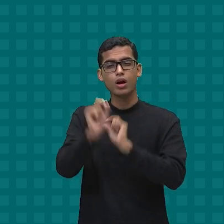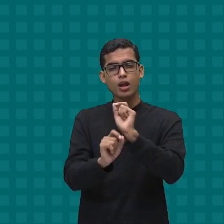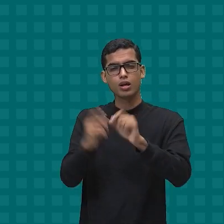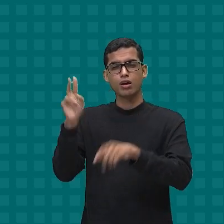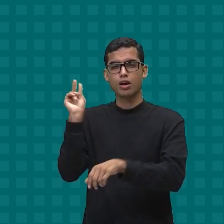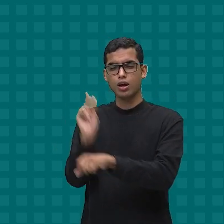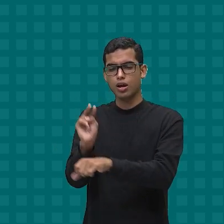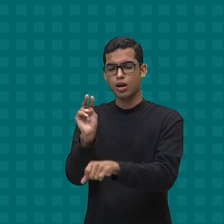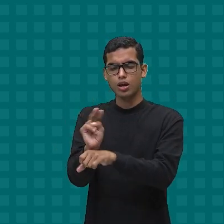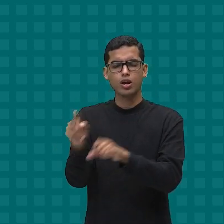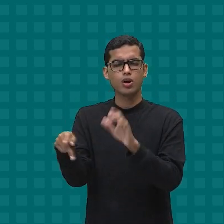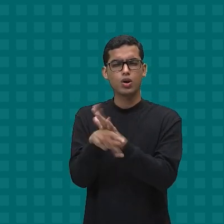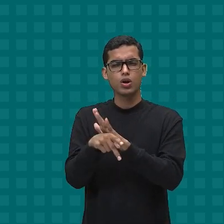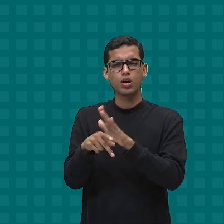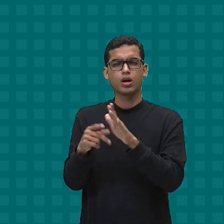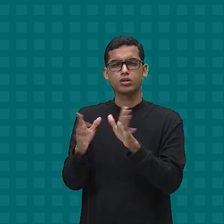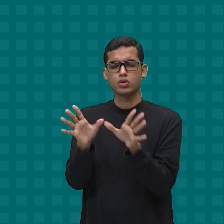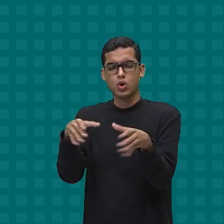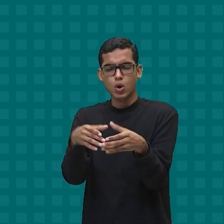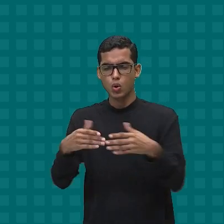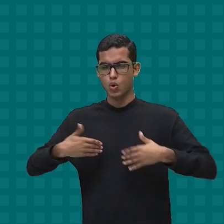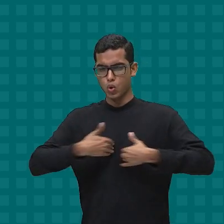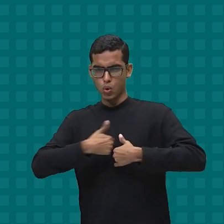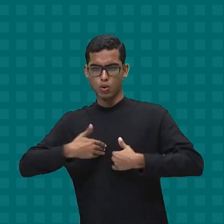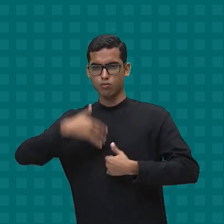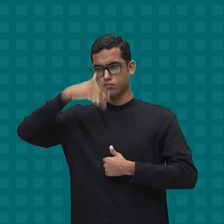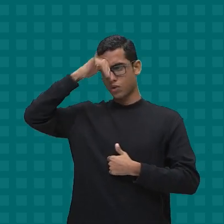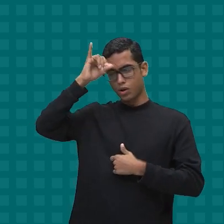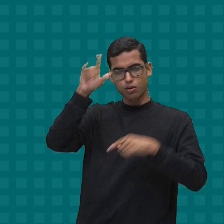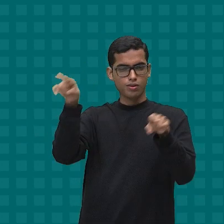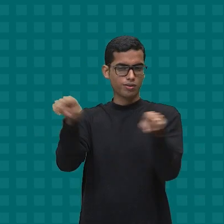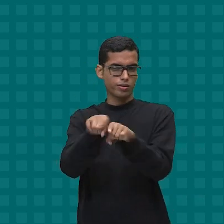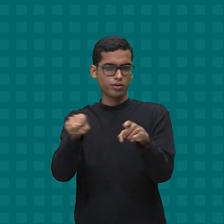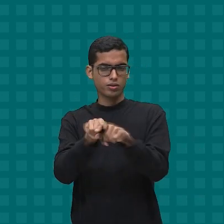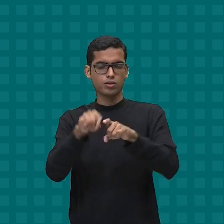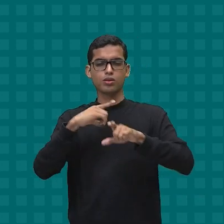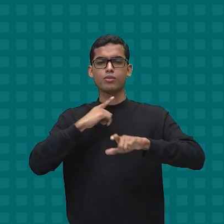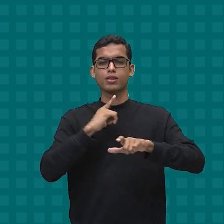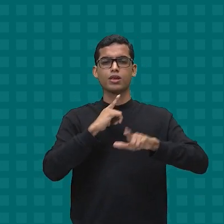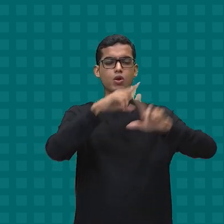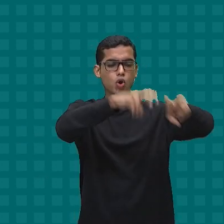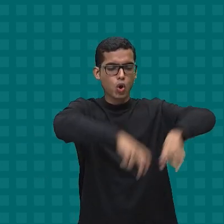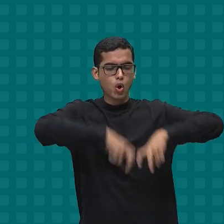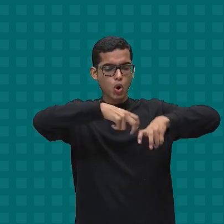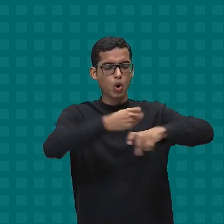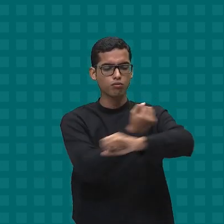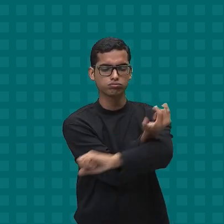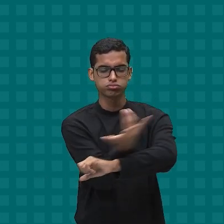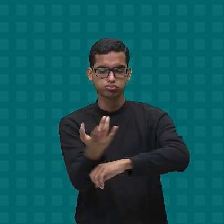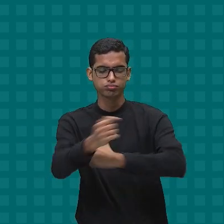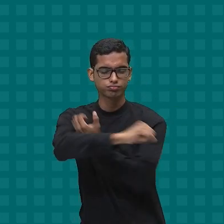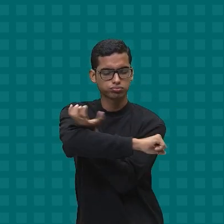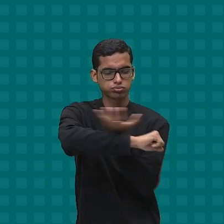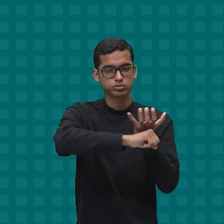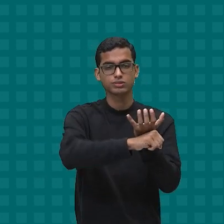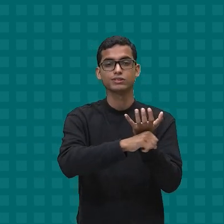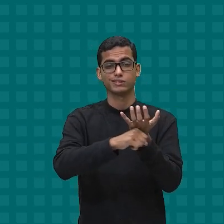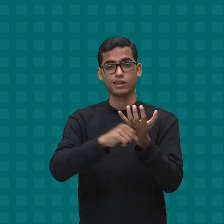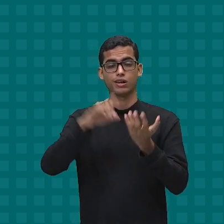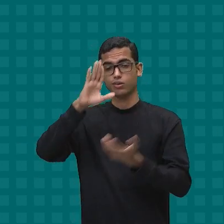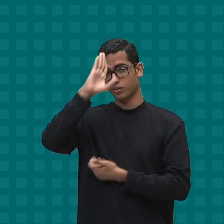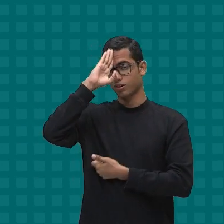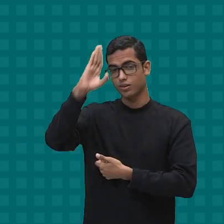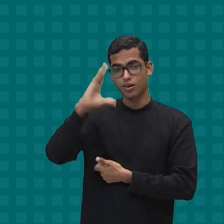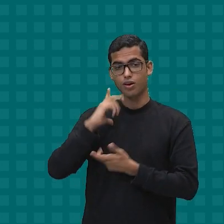e lavouras. É esse aí que é responsável, né, em aumentar a emissão